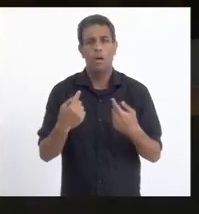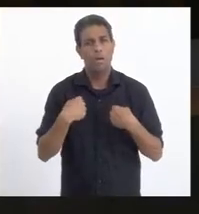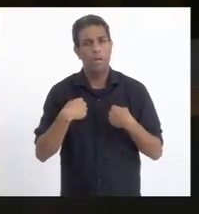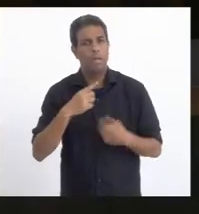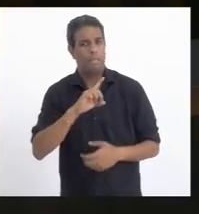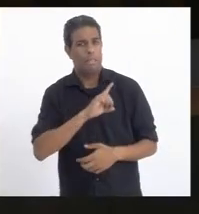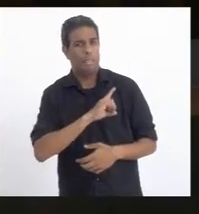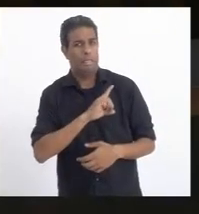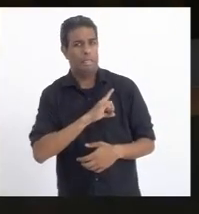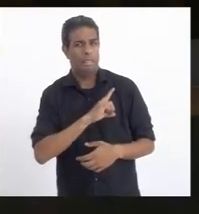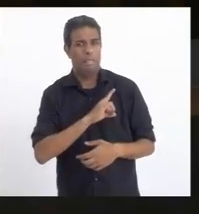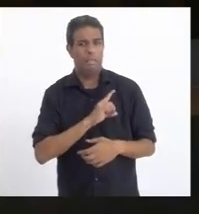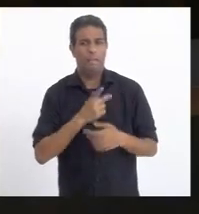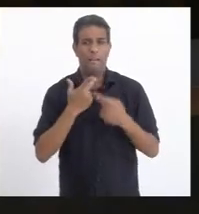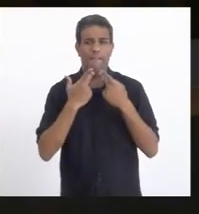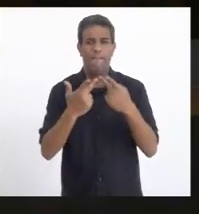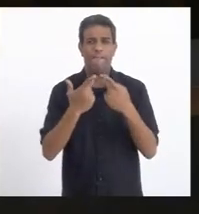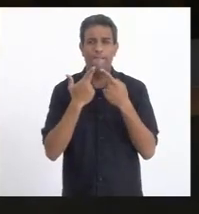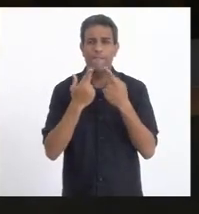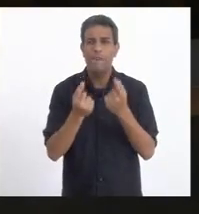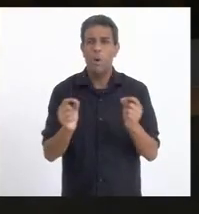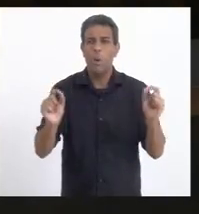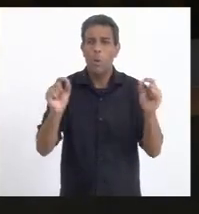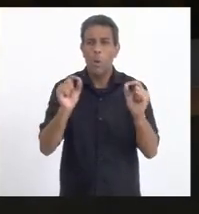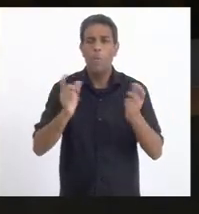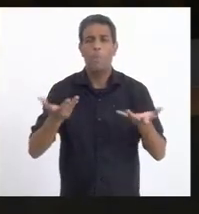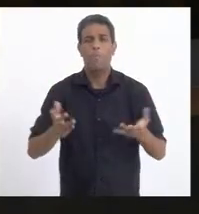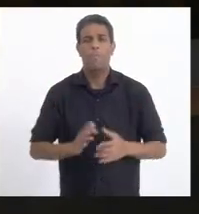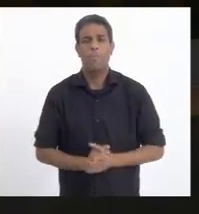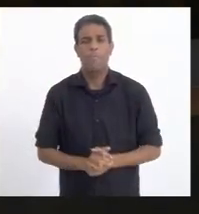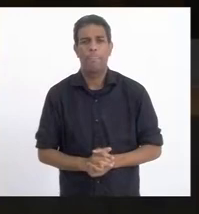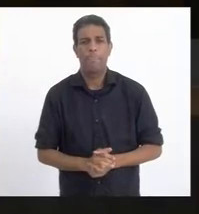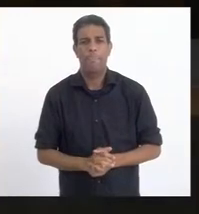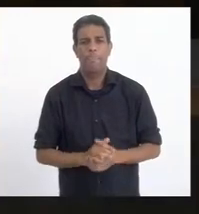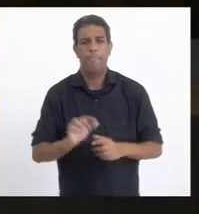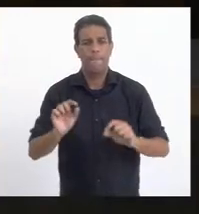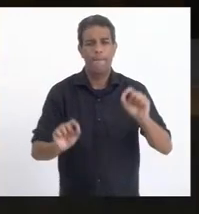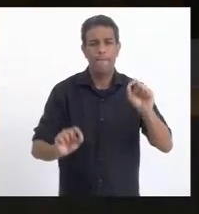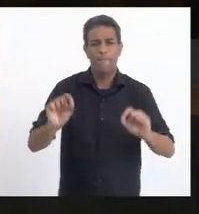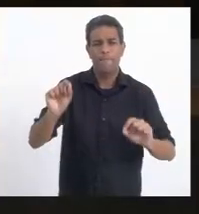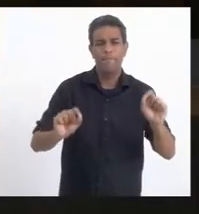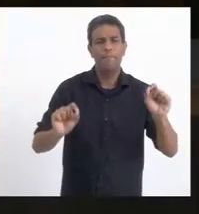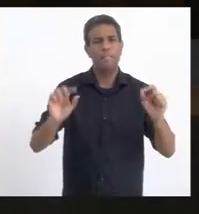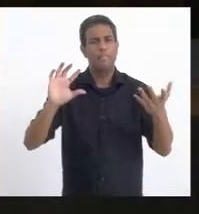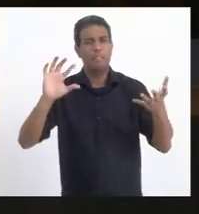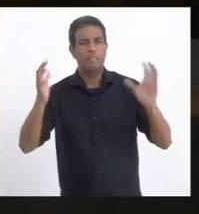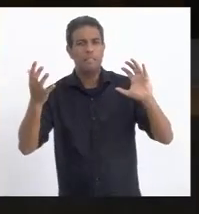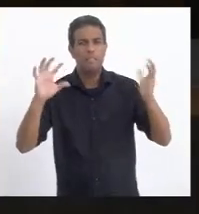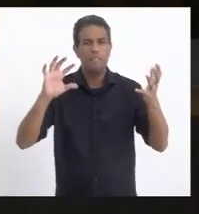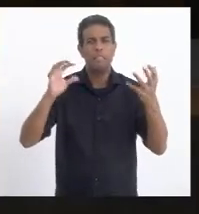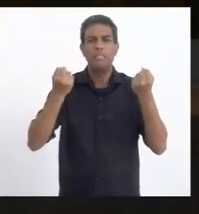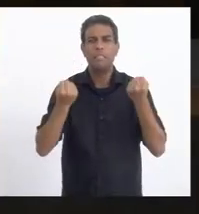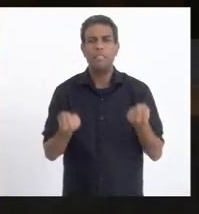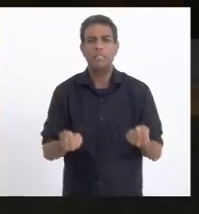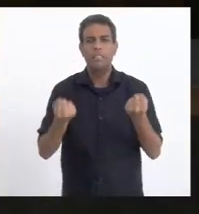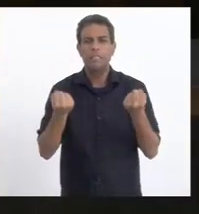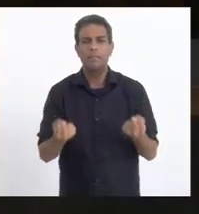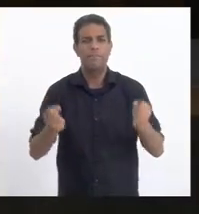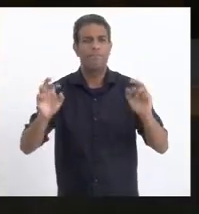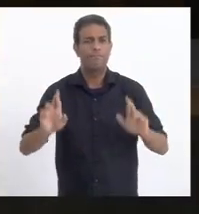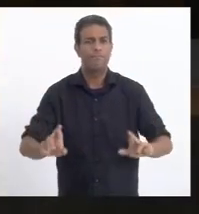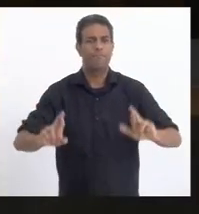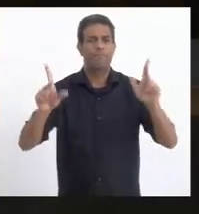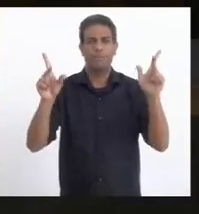que eu sou delegada de polícia fala isso com muita tranquilidade o nível de tensões e de desgaste são